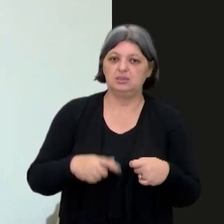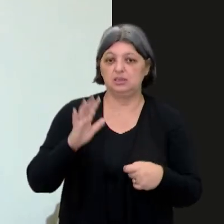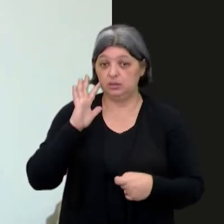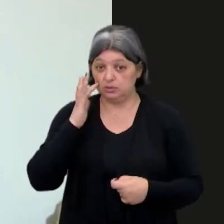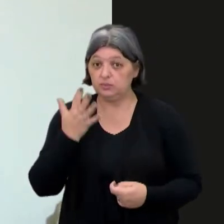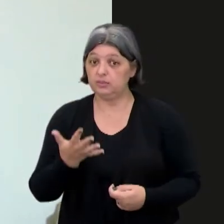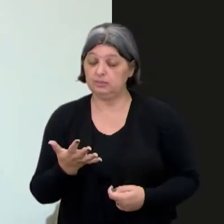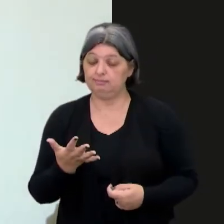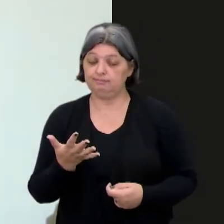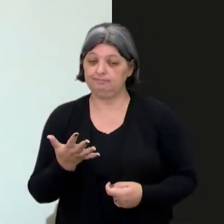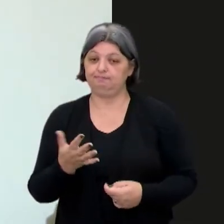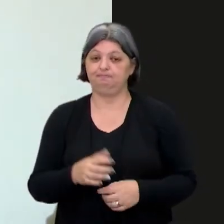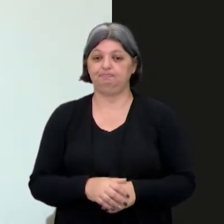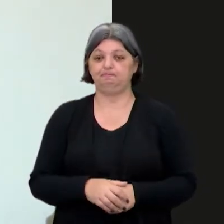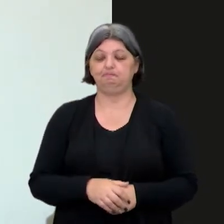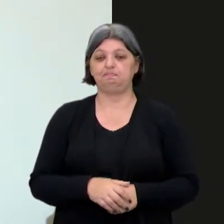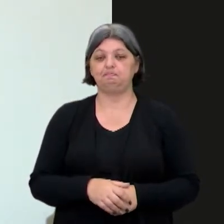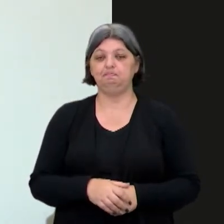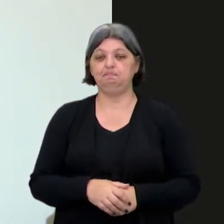né? Então essa função